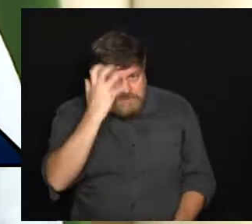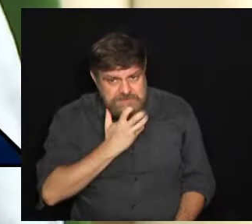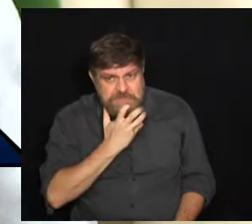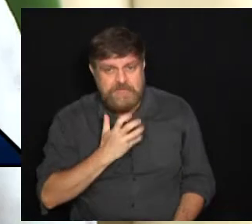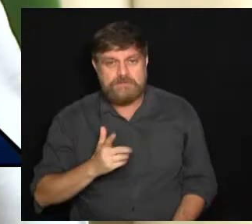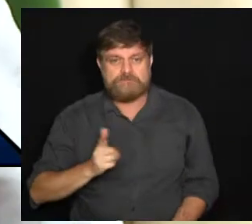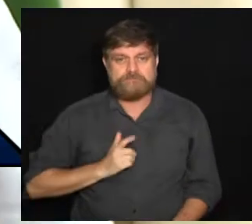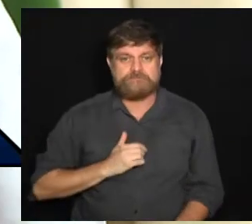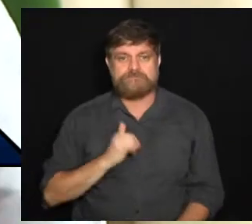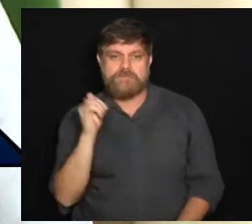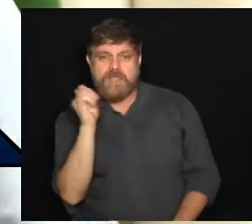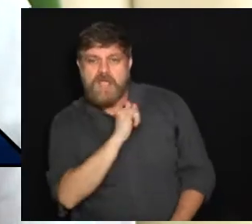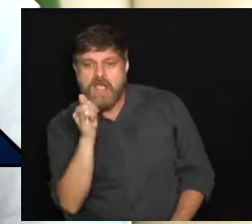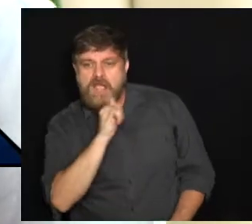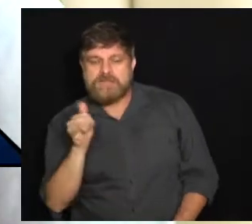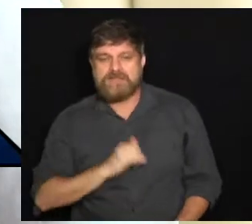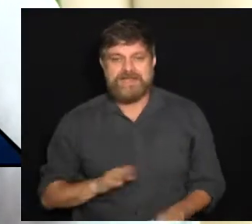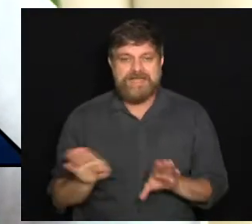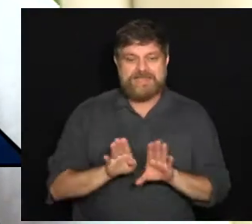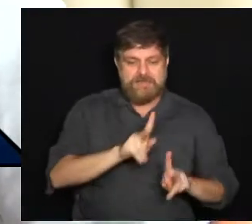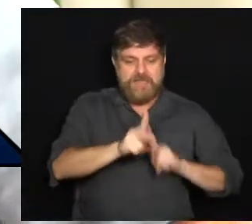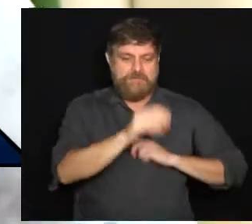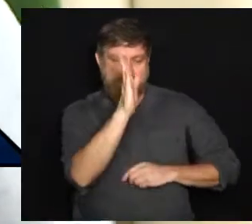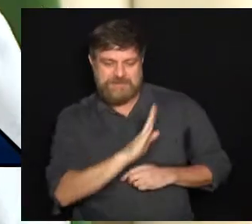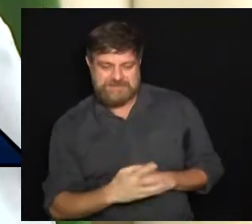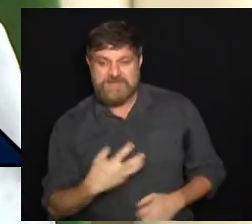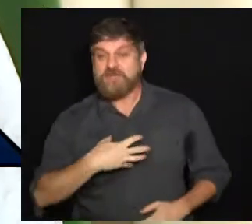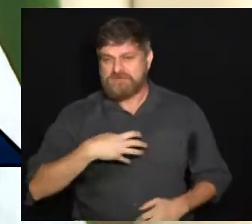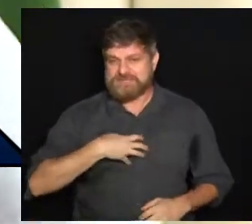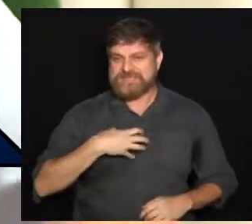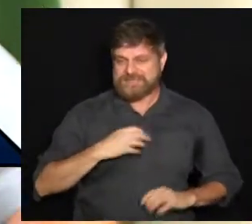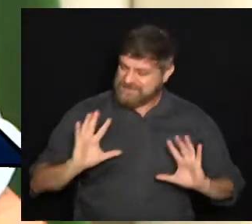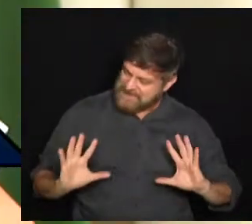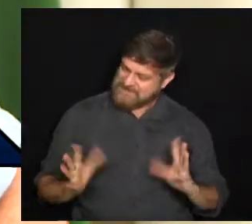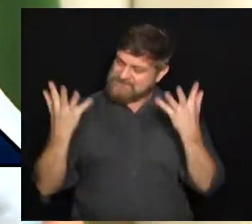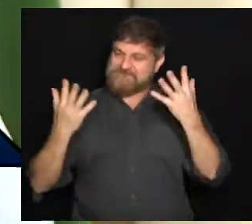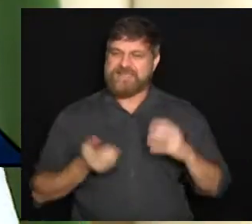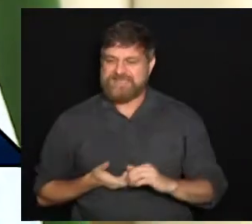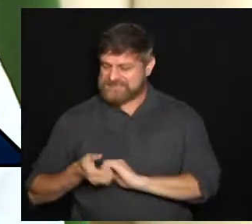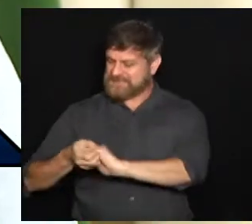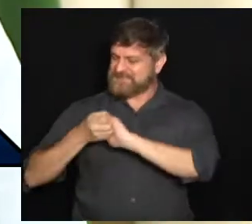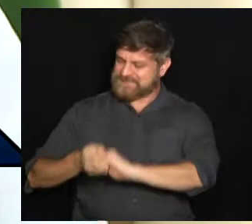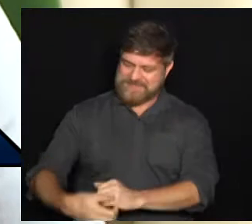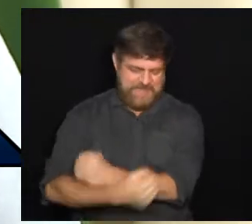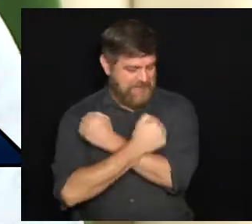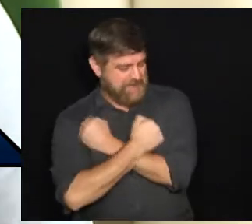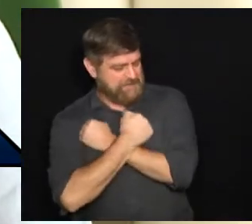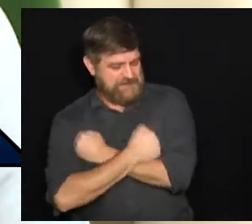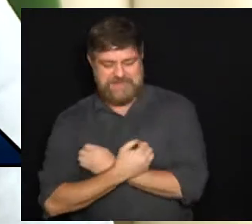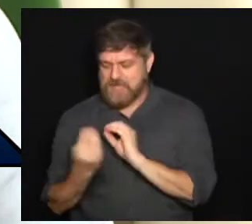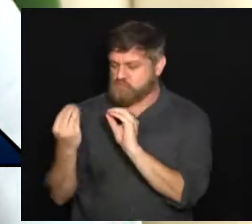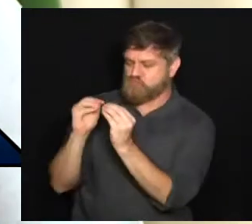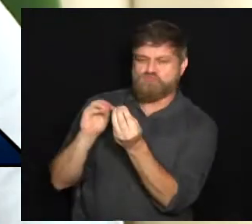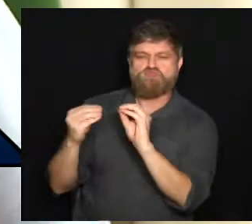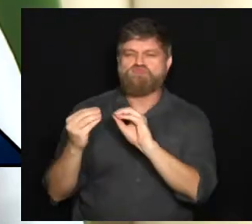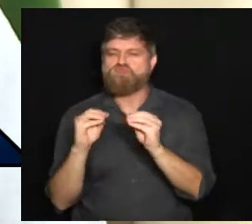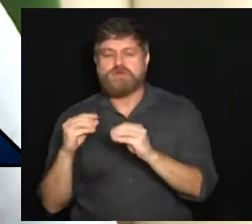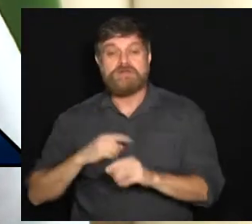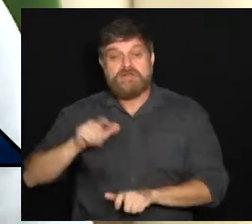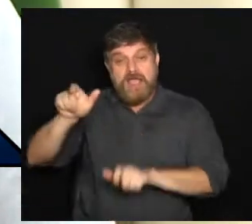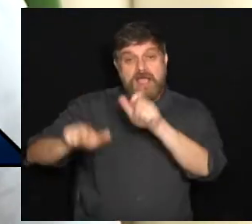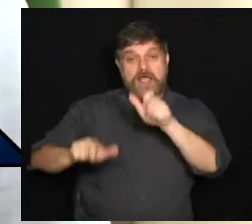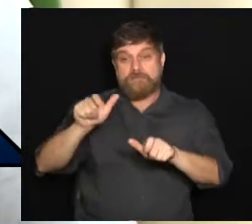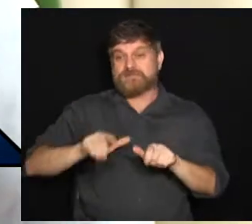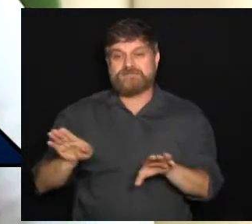A Itália, o italiano e o brasileiro têm um perfil muito parecido, é um povo festeiro, sociável, né, e também um pouco displicente ali, às vezes, quando